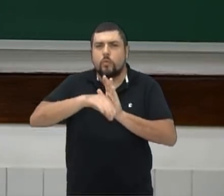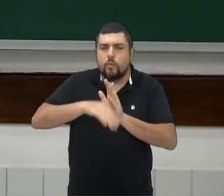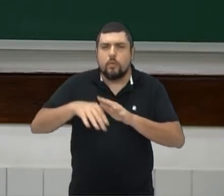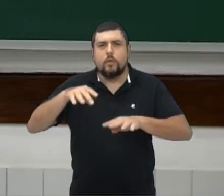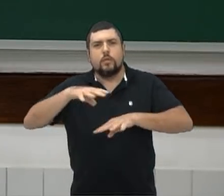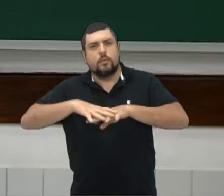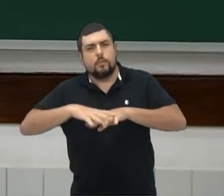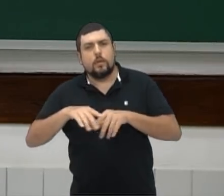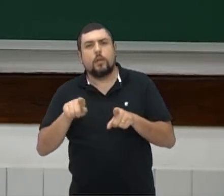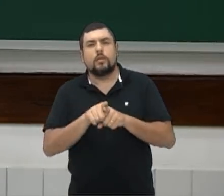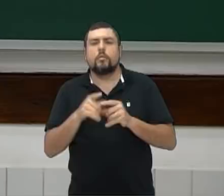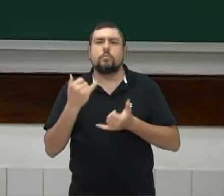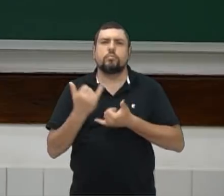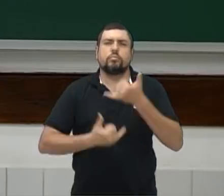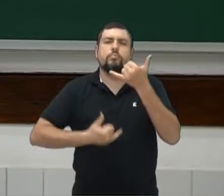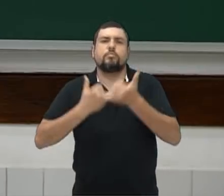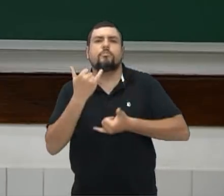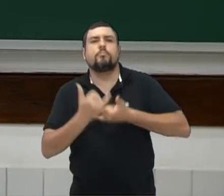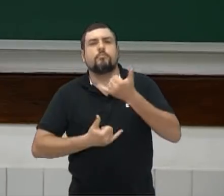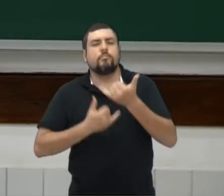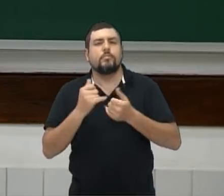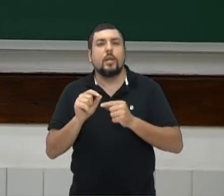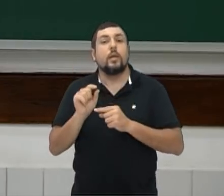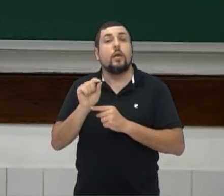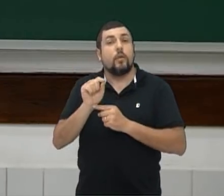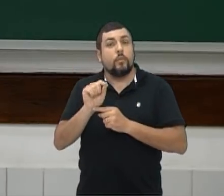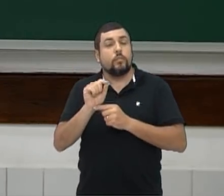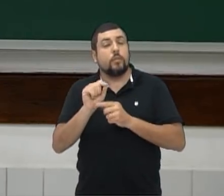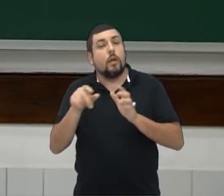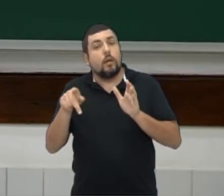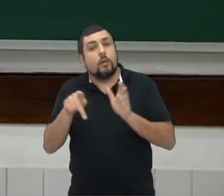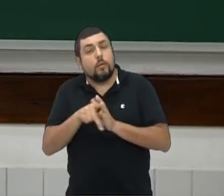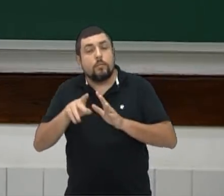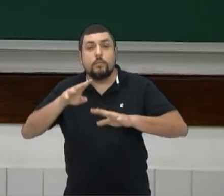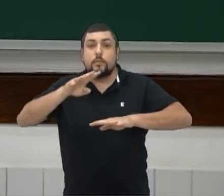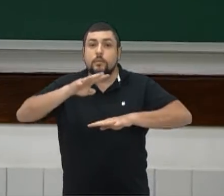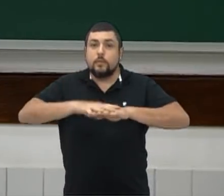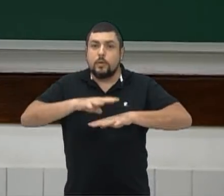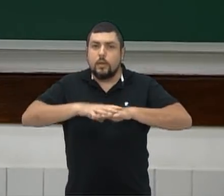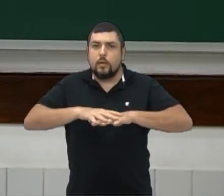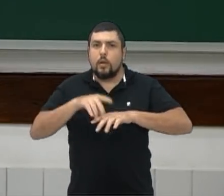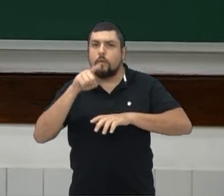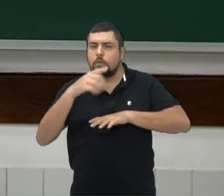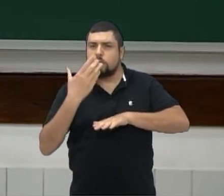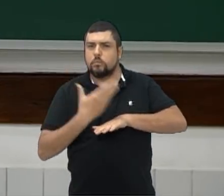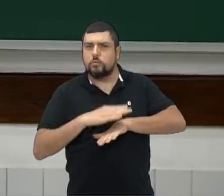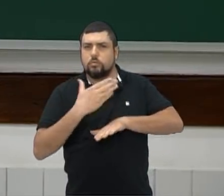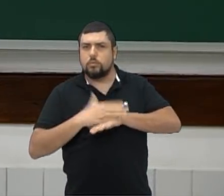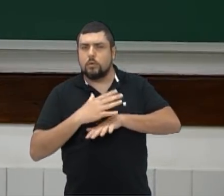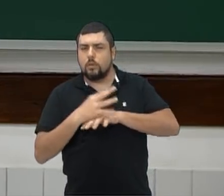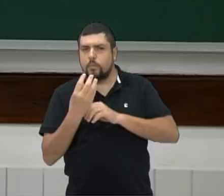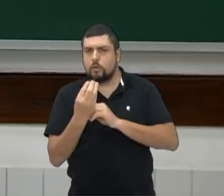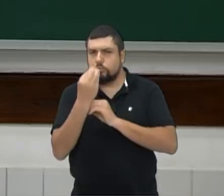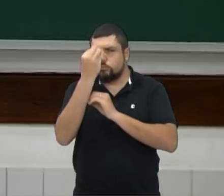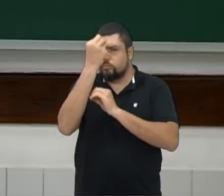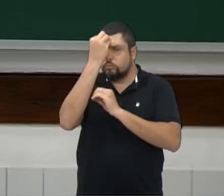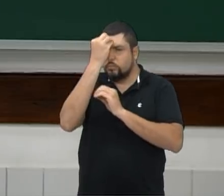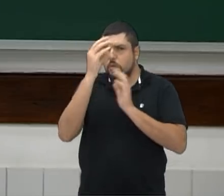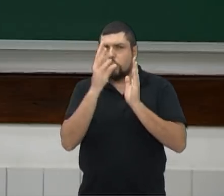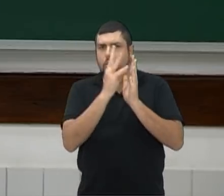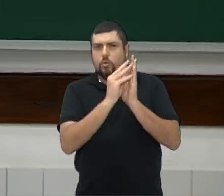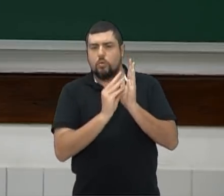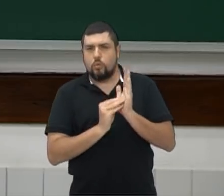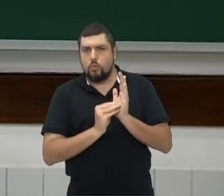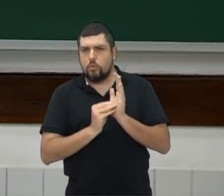várias brincadeiras ali envolvendo a matemática para que possa fixar o conhecimento teórico